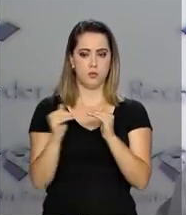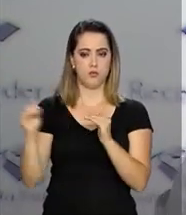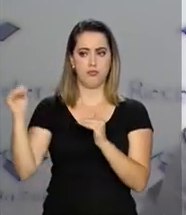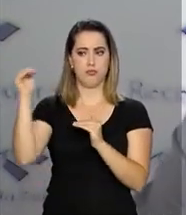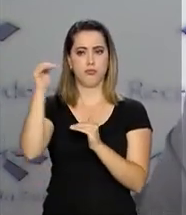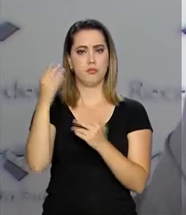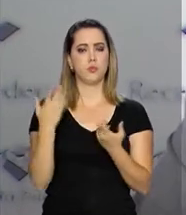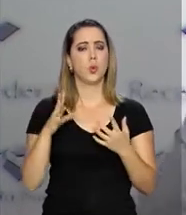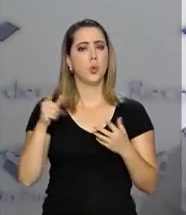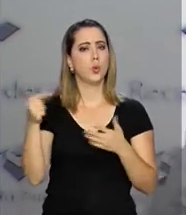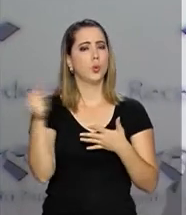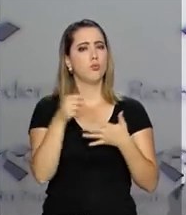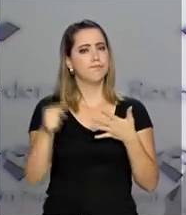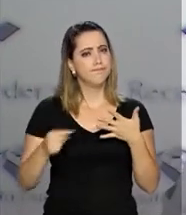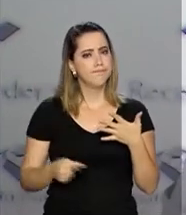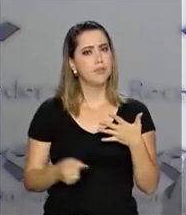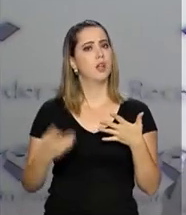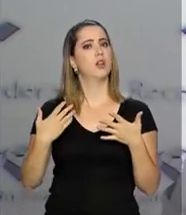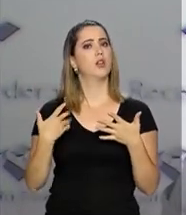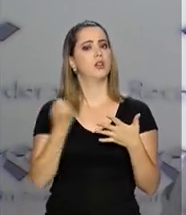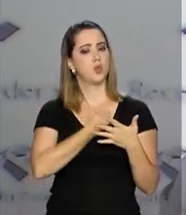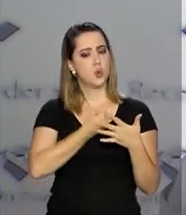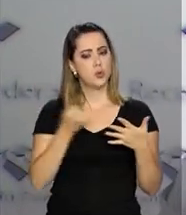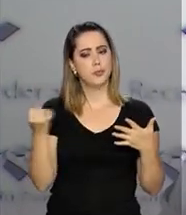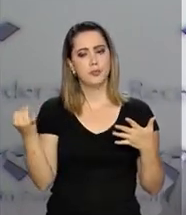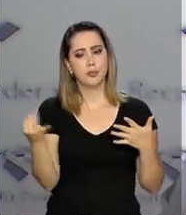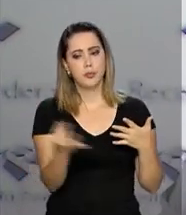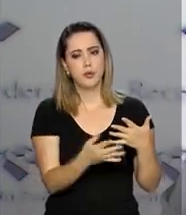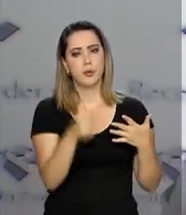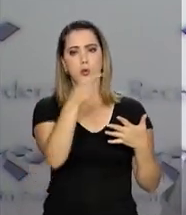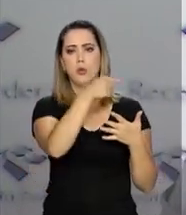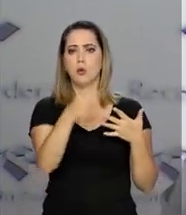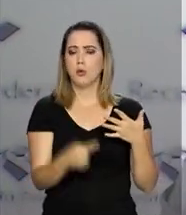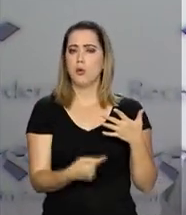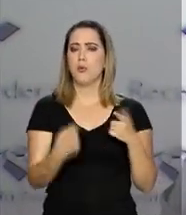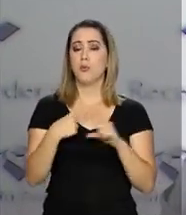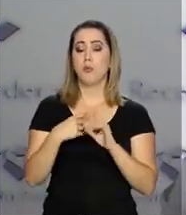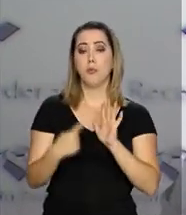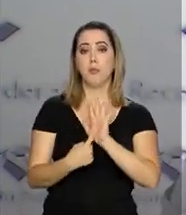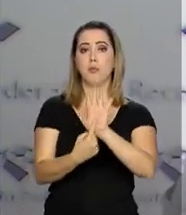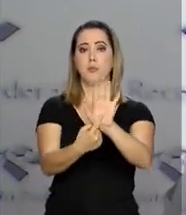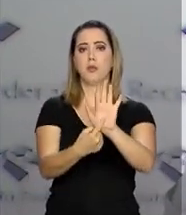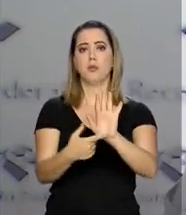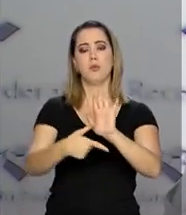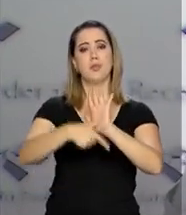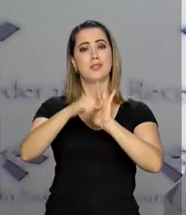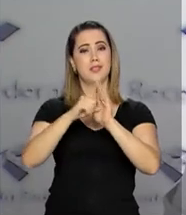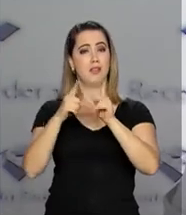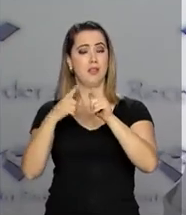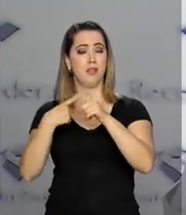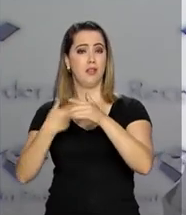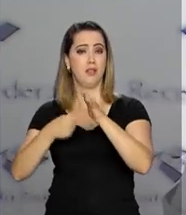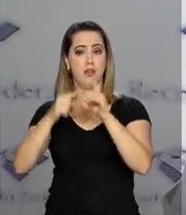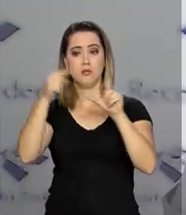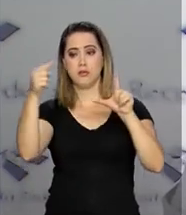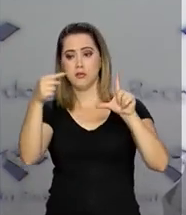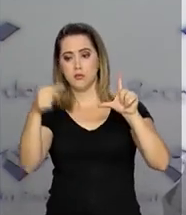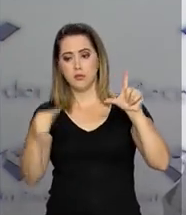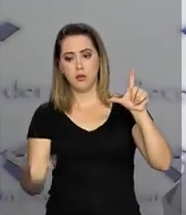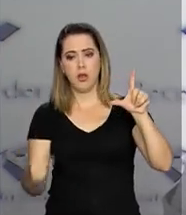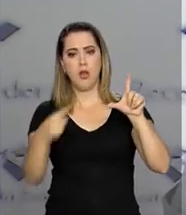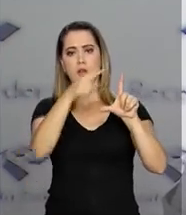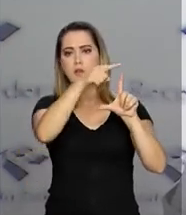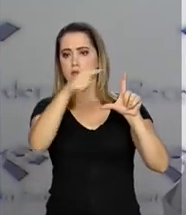todos esses indicadores aí é demonstram a um rompimento da inércia recessivo ou sejá desaparecem aí